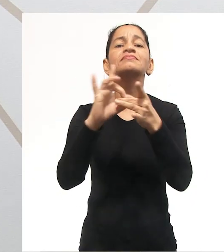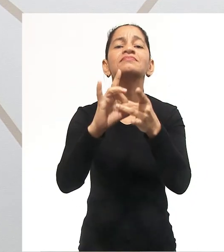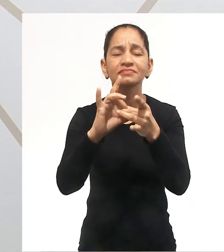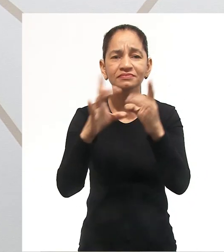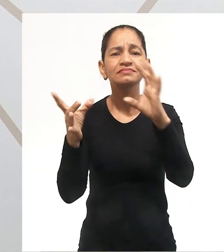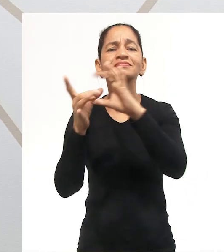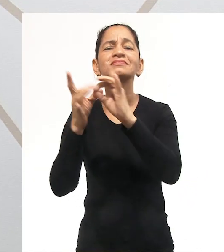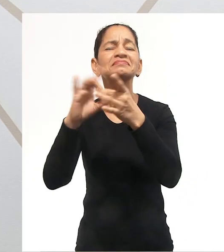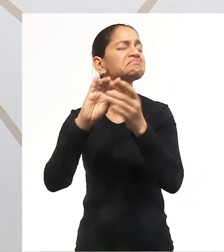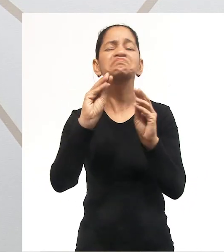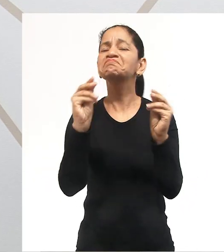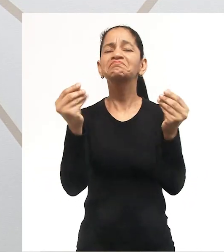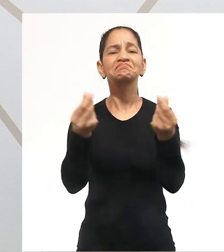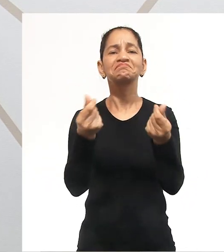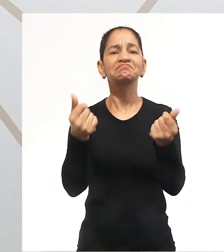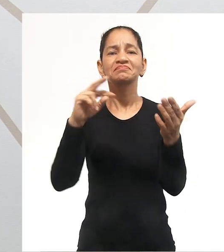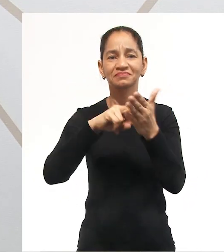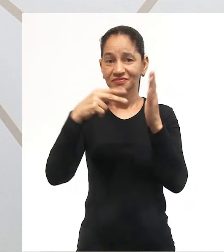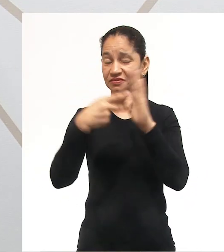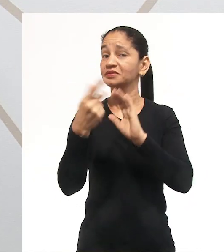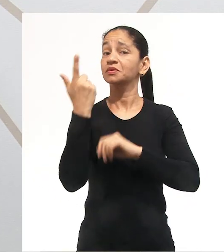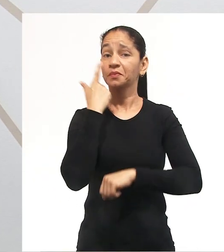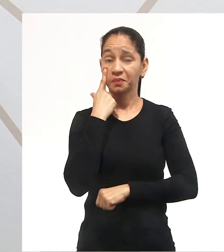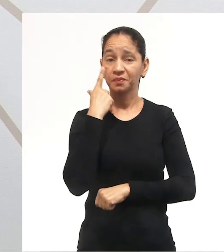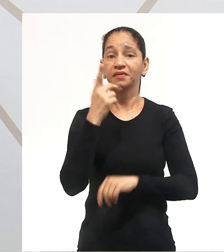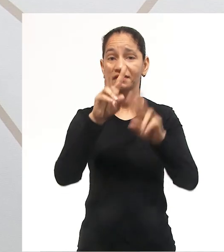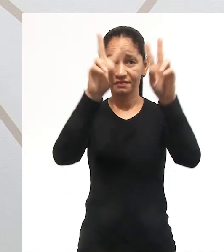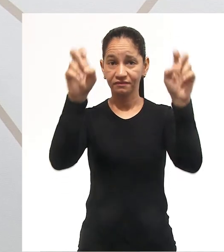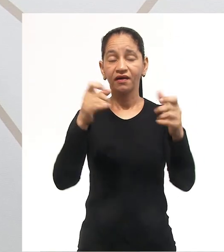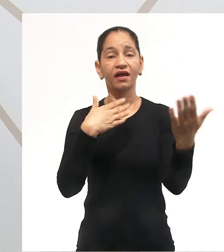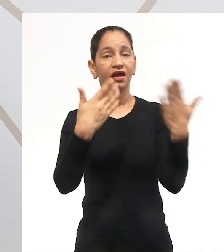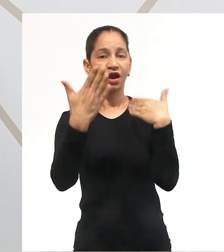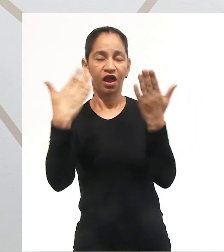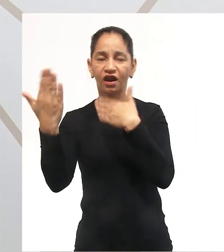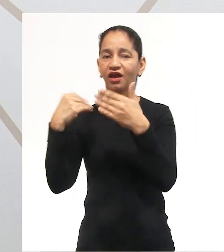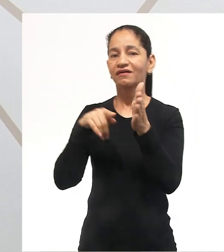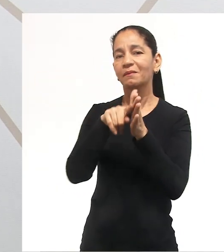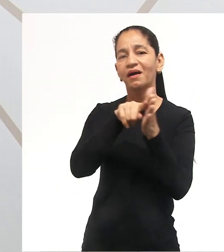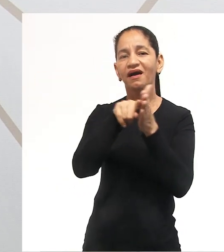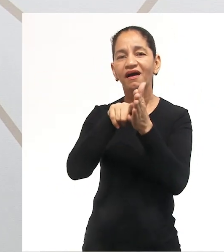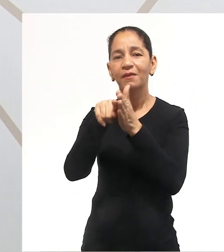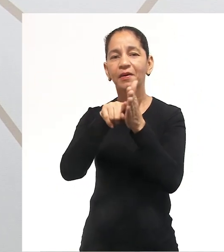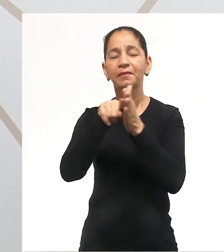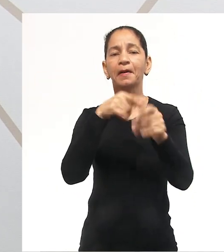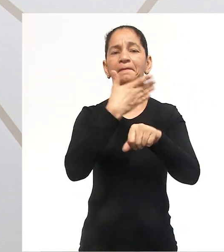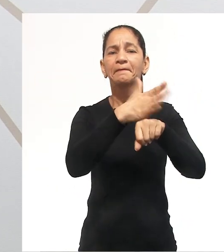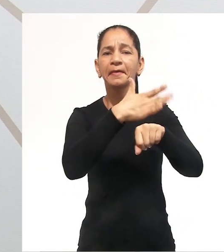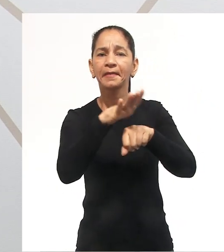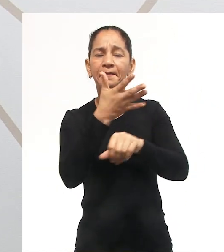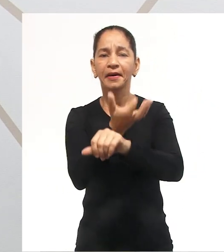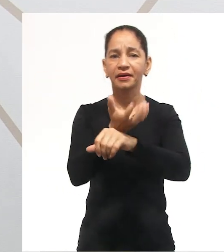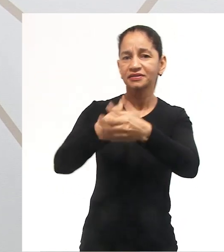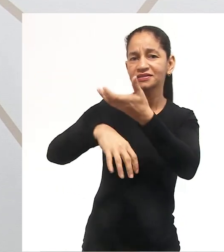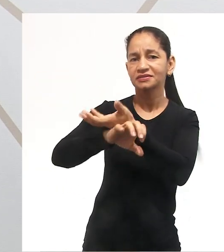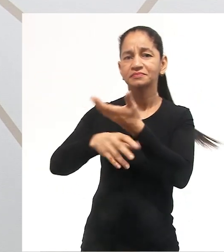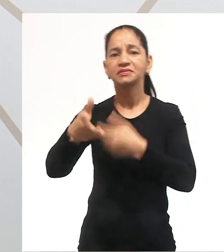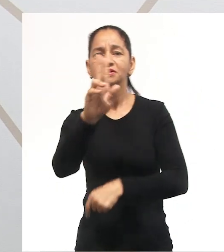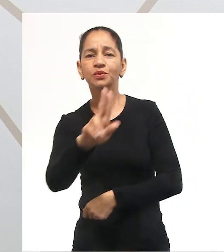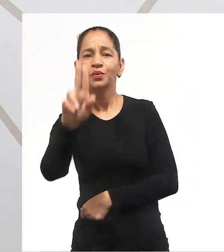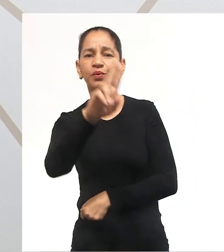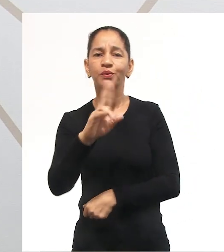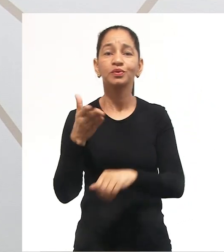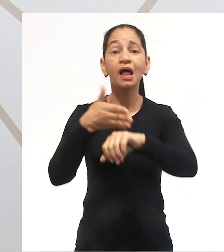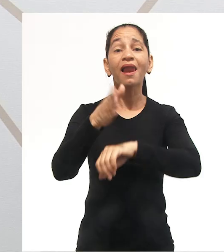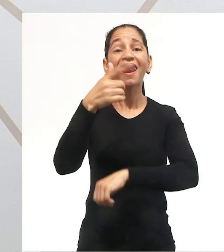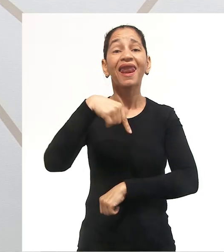na crista da onda. Então, nesse episódio, a gente vai conversar a respeito de pesquisa, de práticas integradoras, de